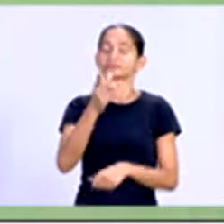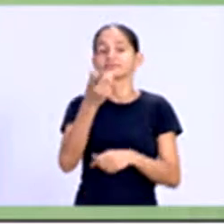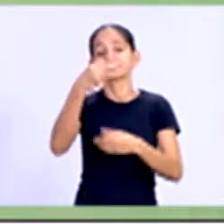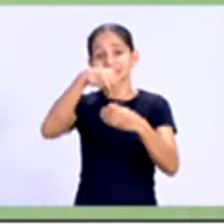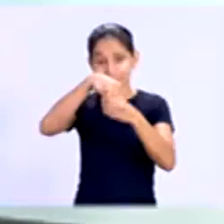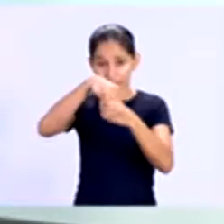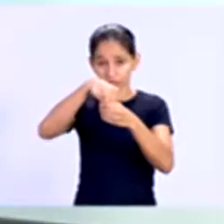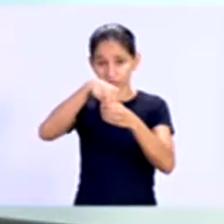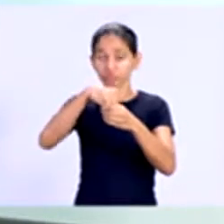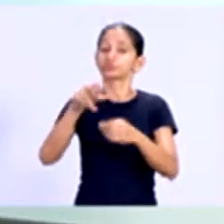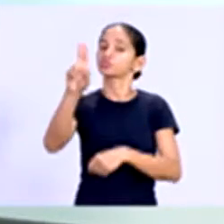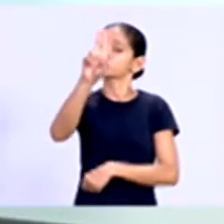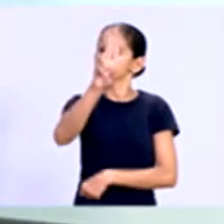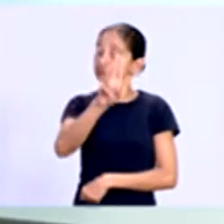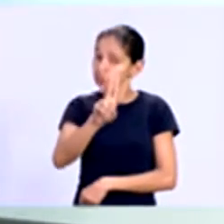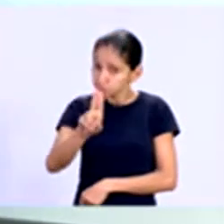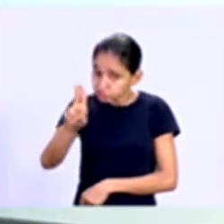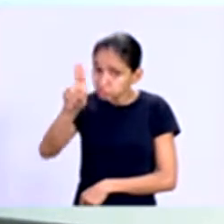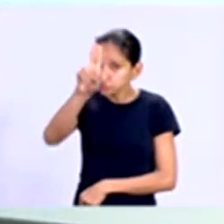micro-organismos úteis,